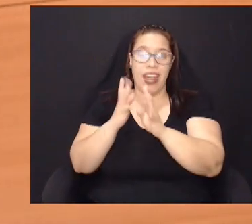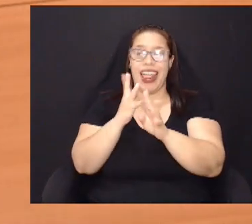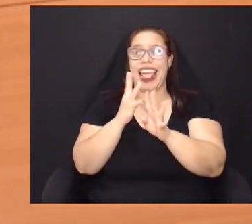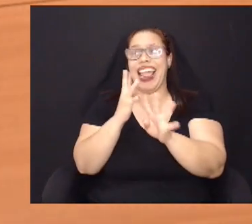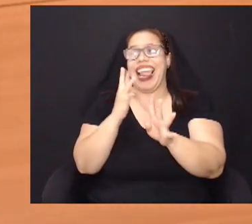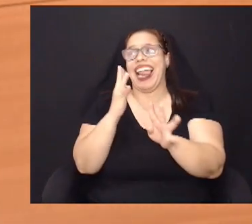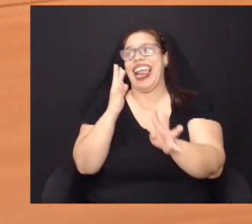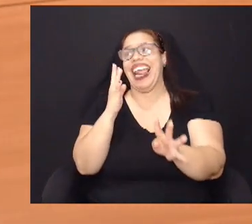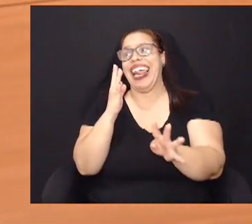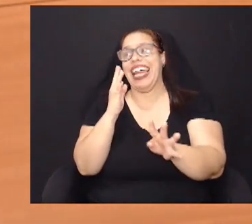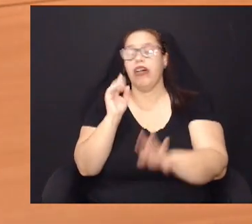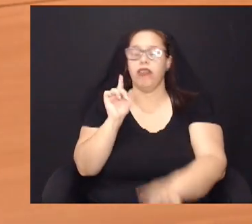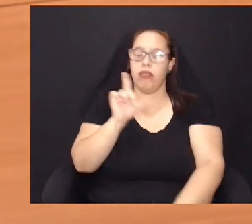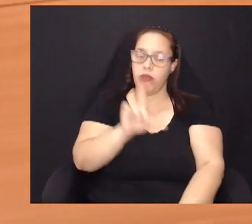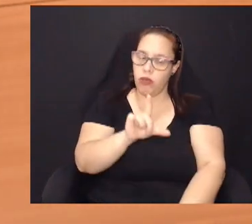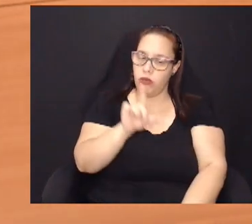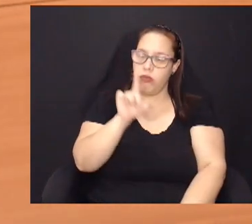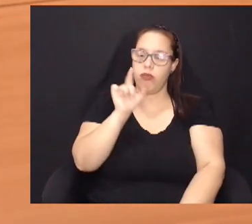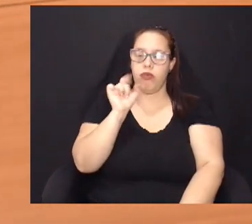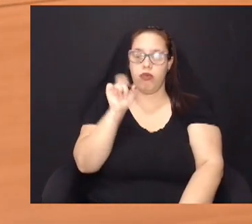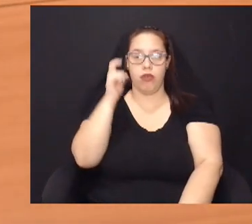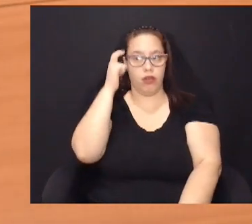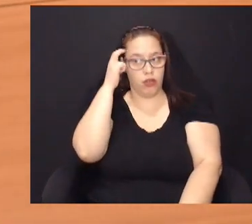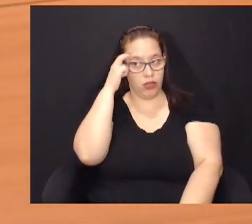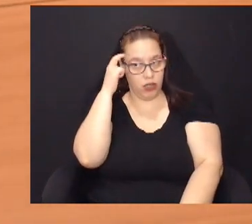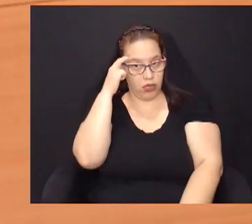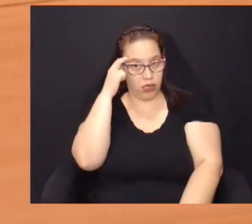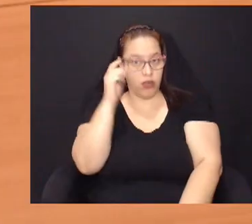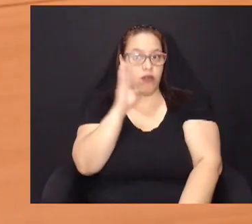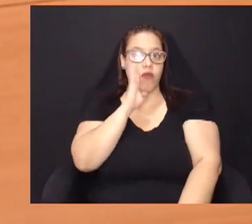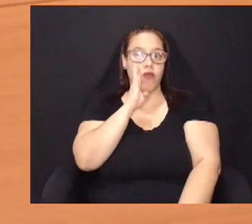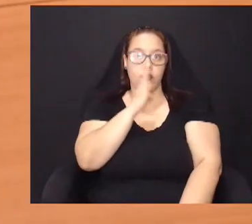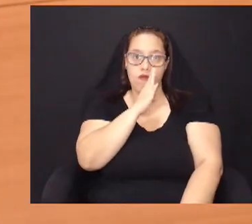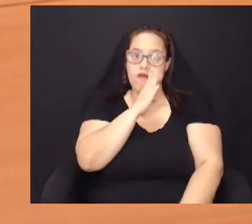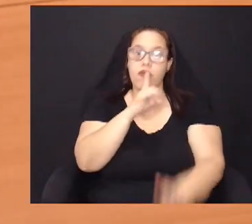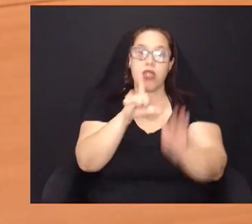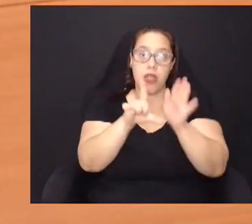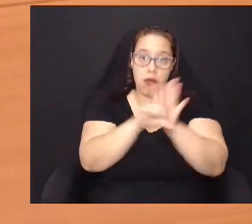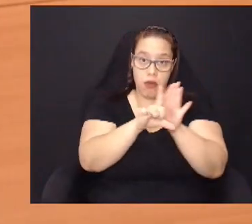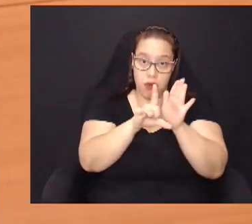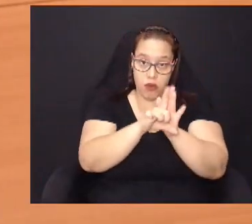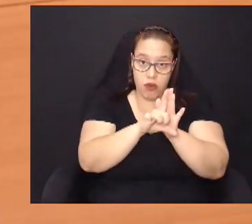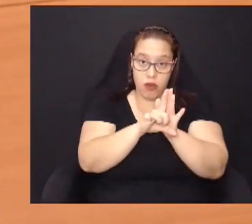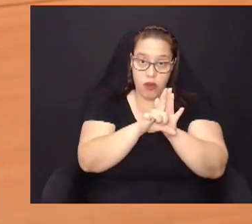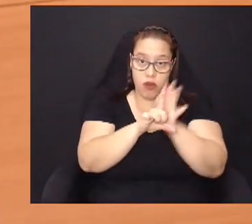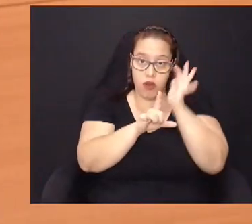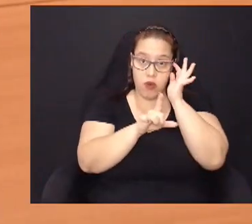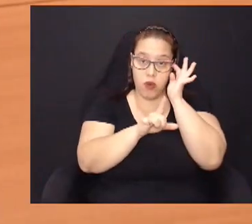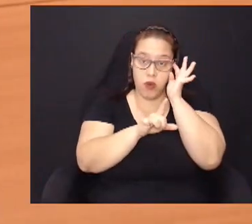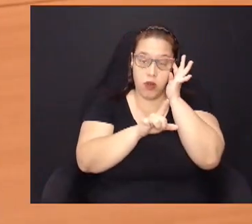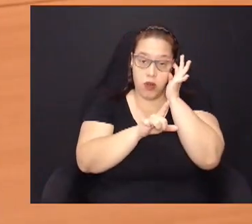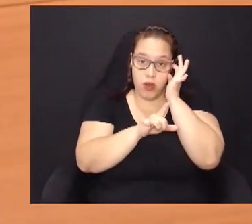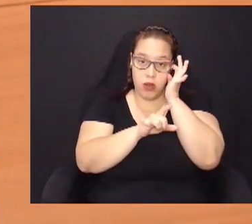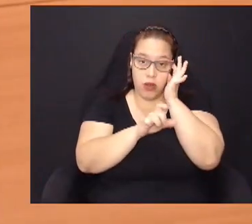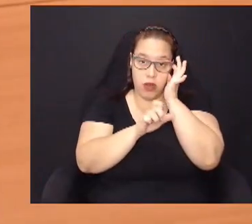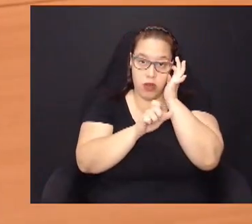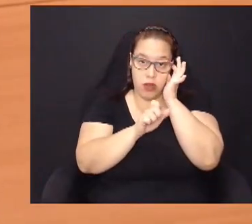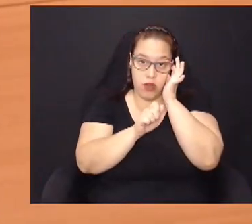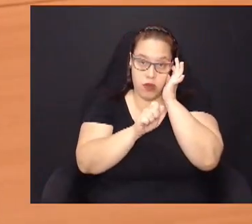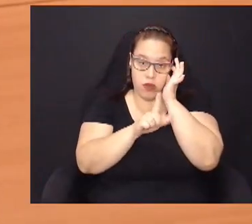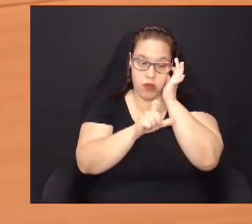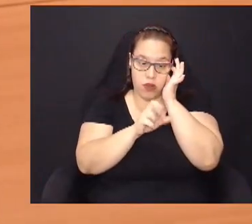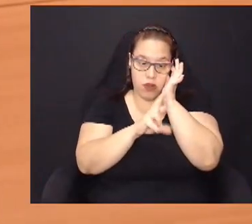Então, é uma forma da gente tentar trazer os bares para a legalidade, de não ficar tendo esses alvarás, né, toda